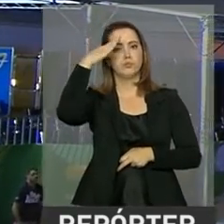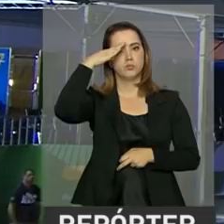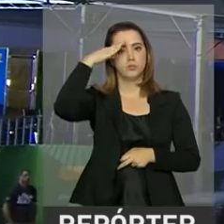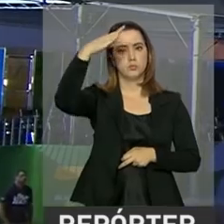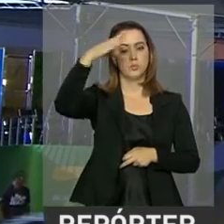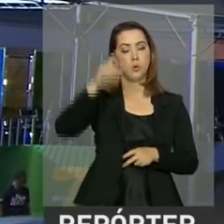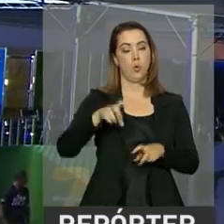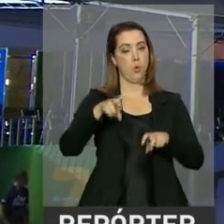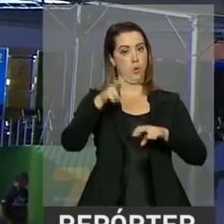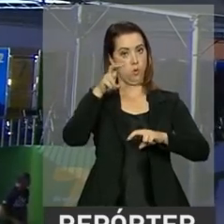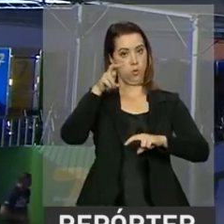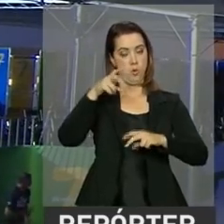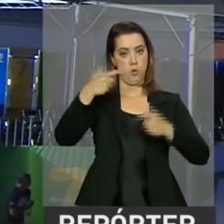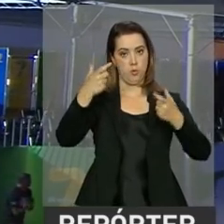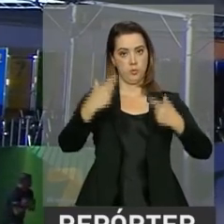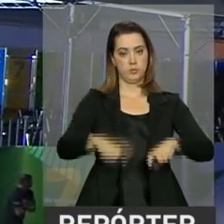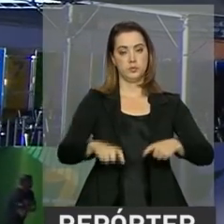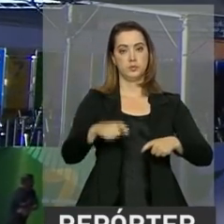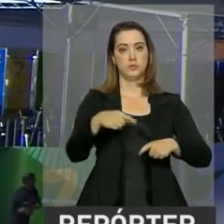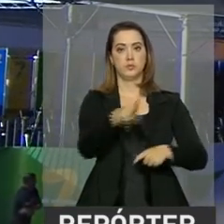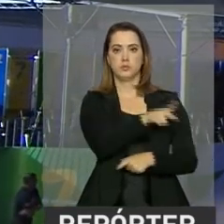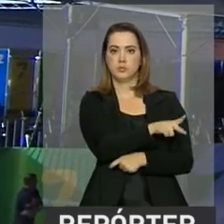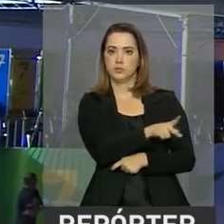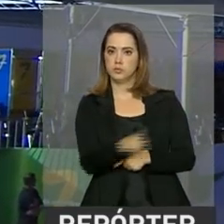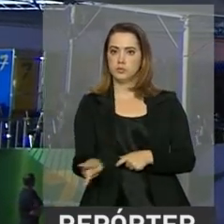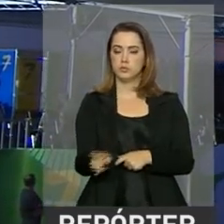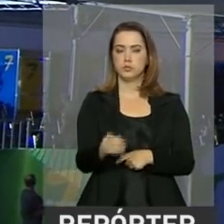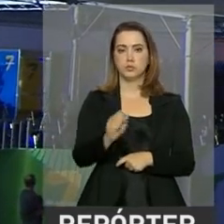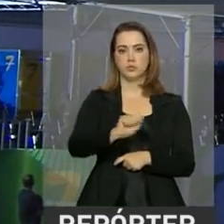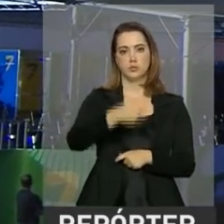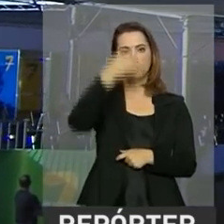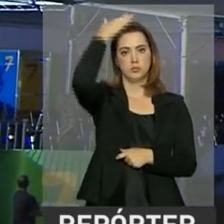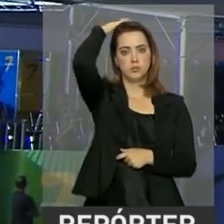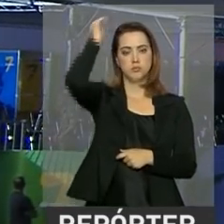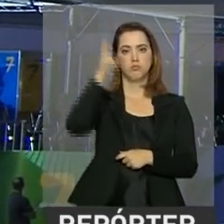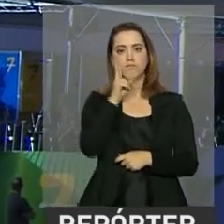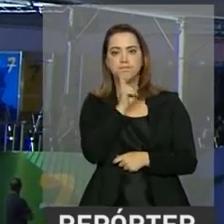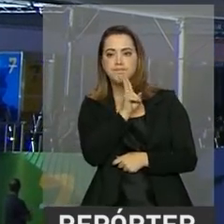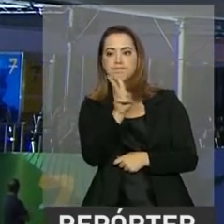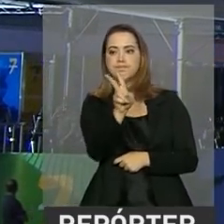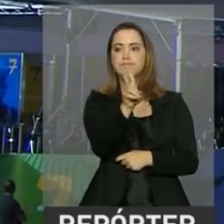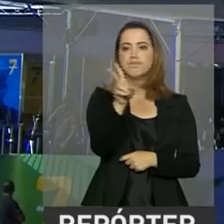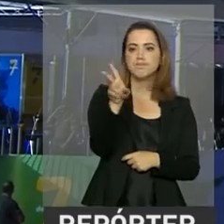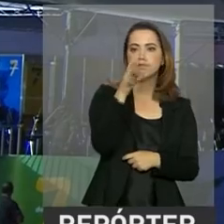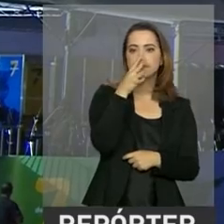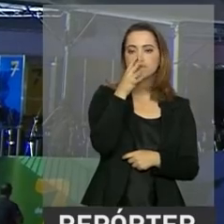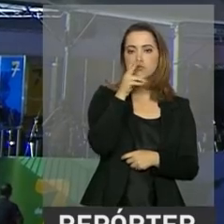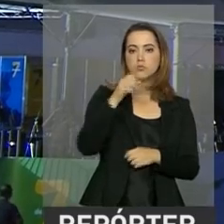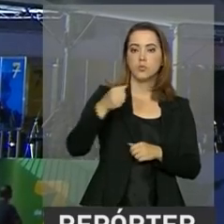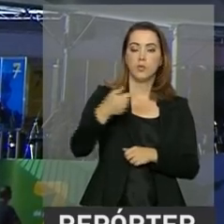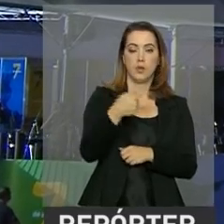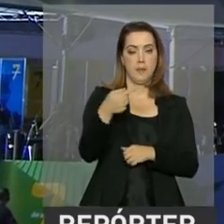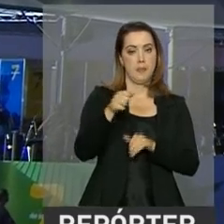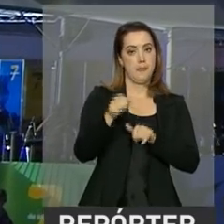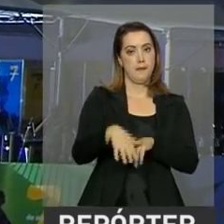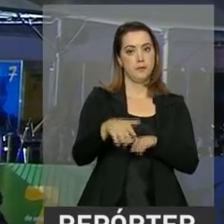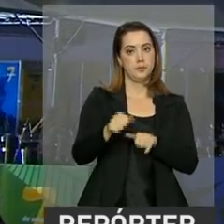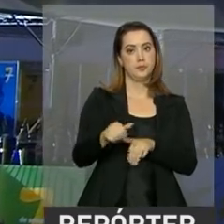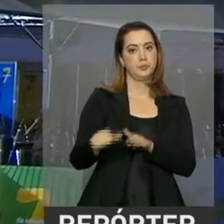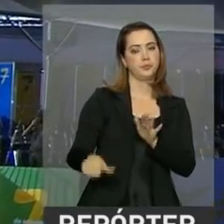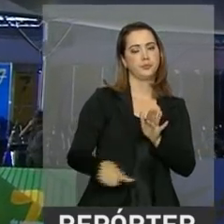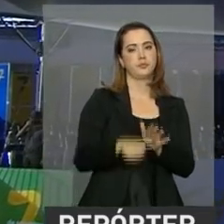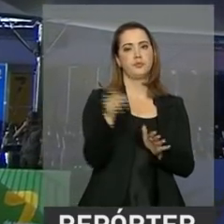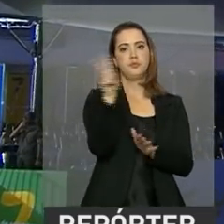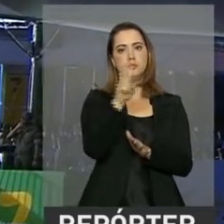presidente Michel Temer vai acompanhar o desfile cívico-militar de 7 de setembro pela primeira vez como presidente